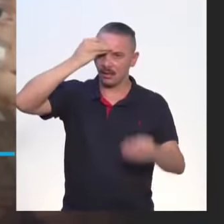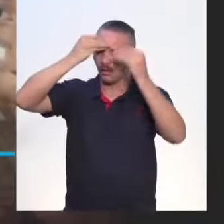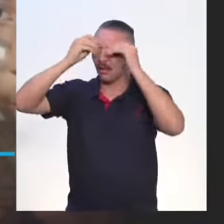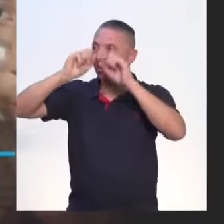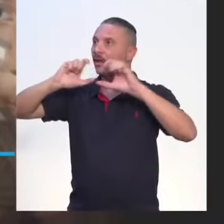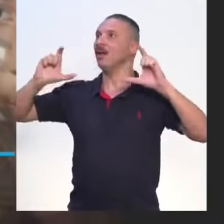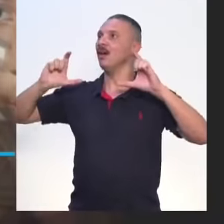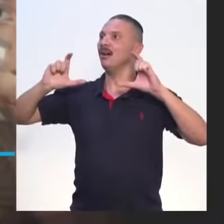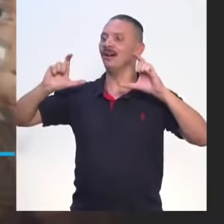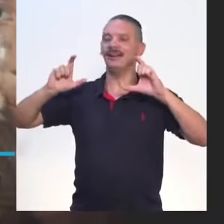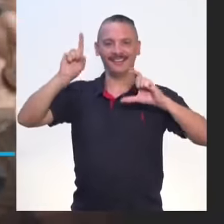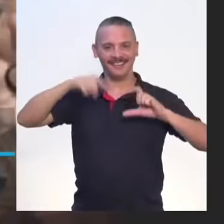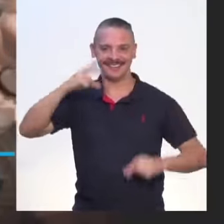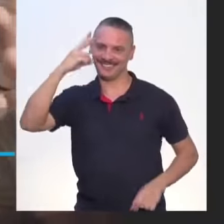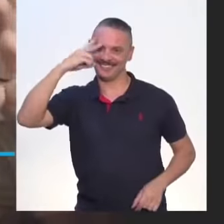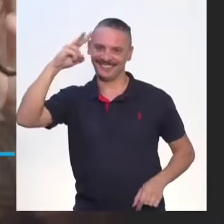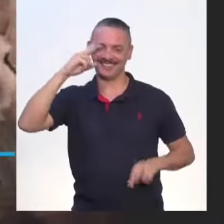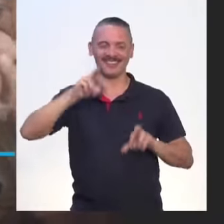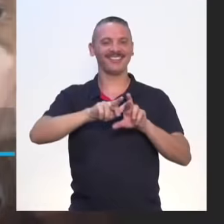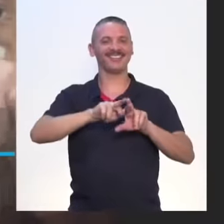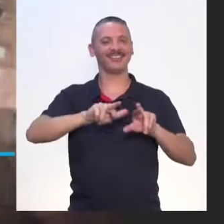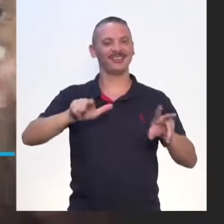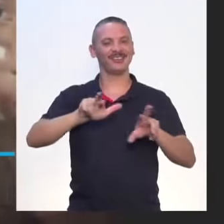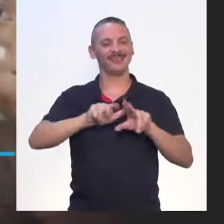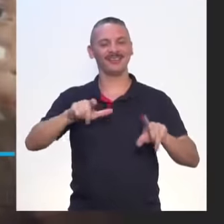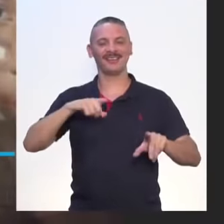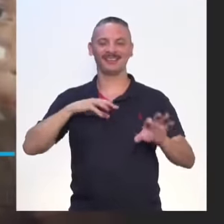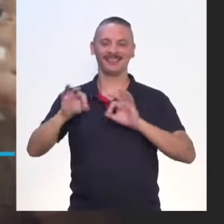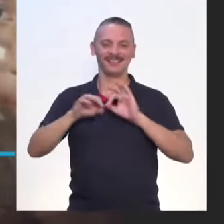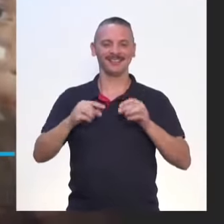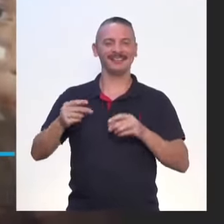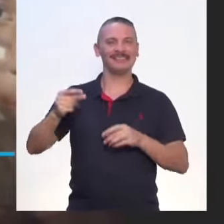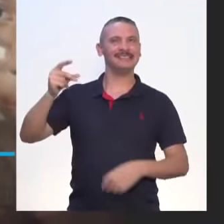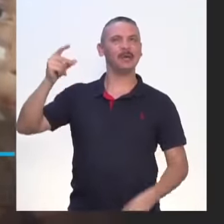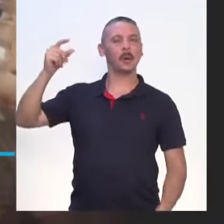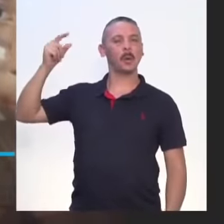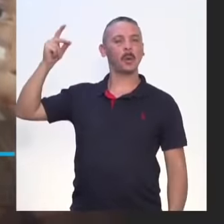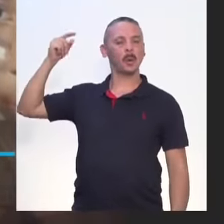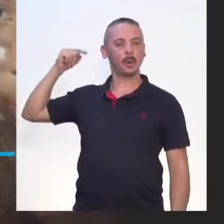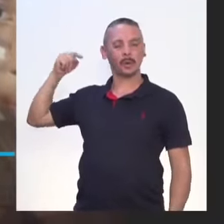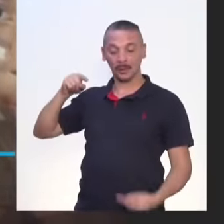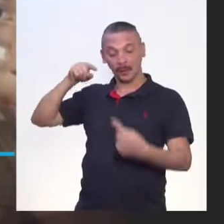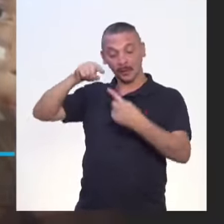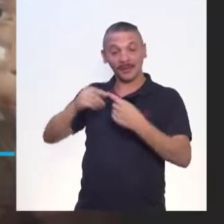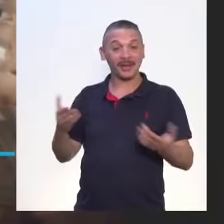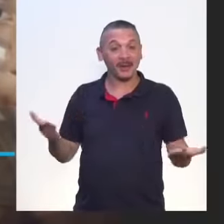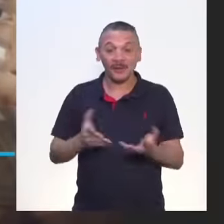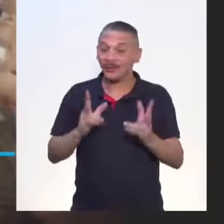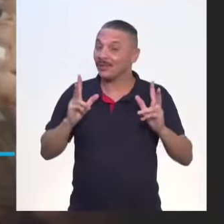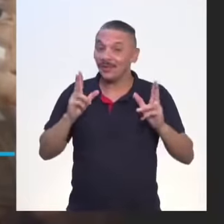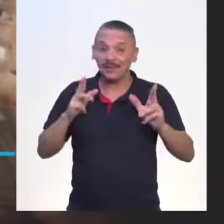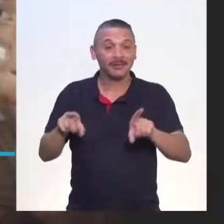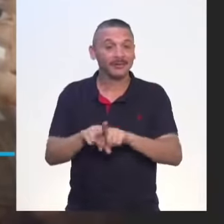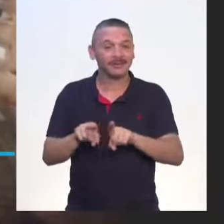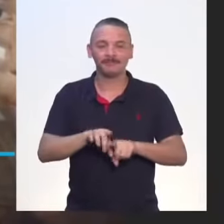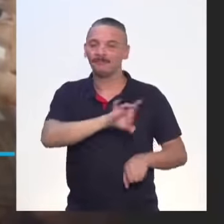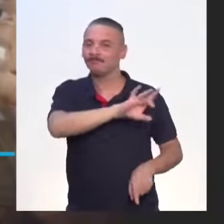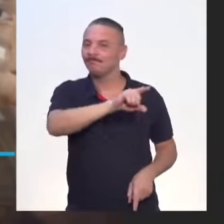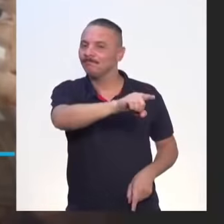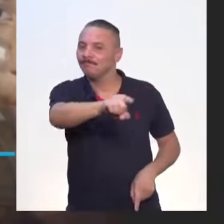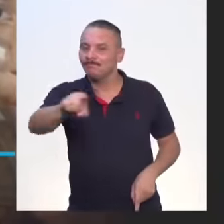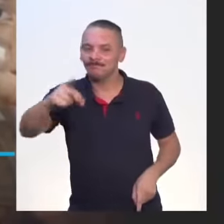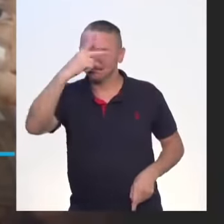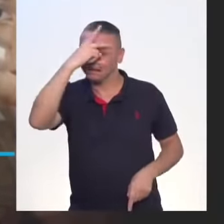algumas dessas histórias, algumas dessas narrativas que são antigas e que podem servir hoje para a gente, para cada um de vocês,